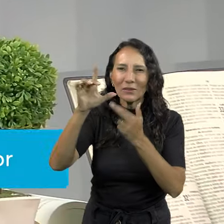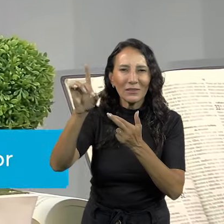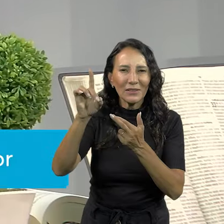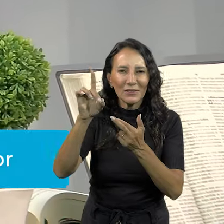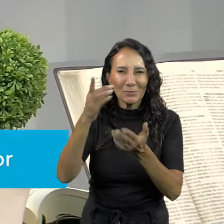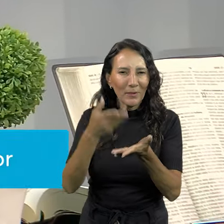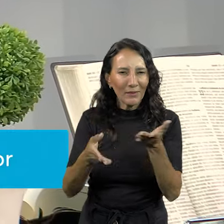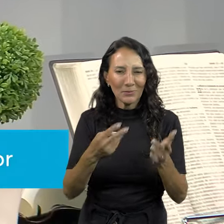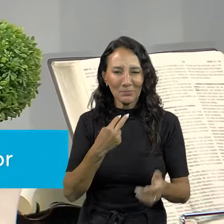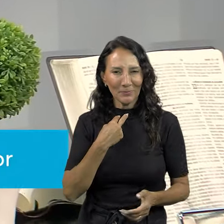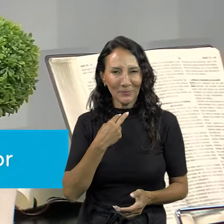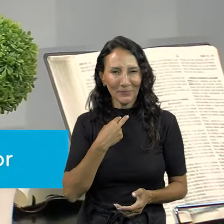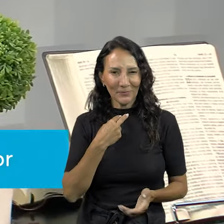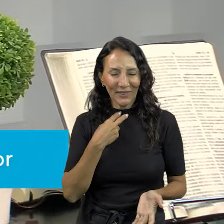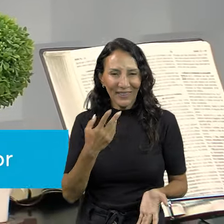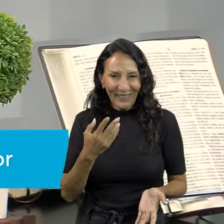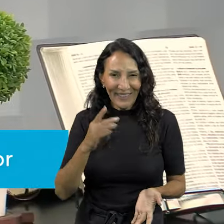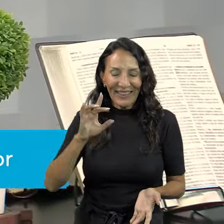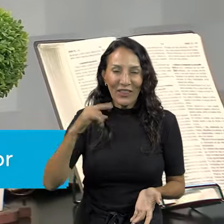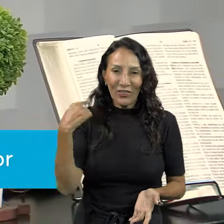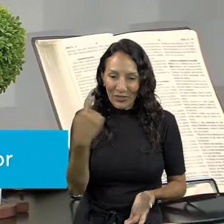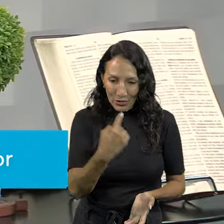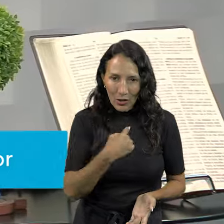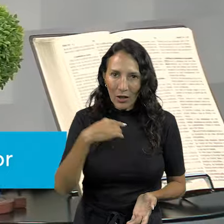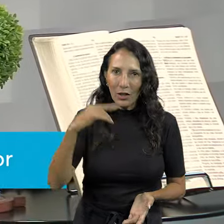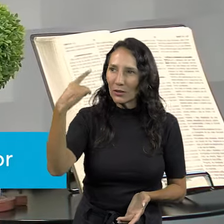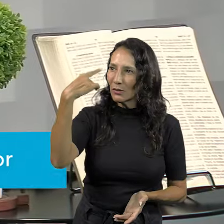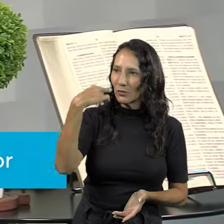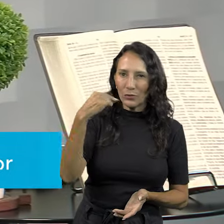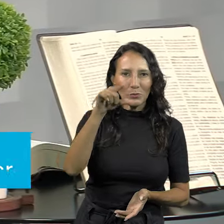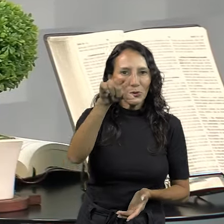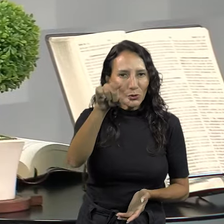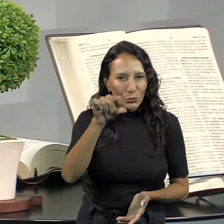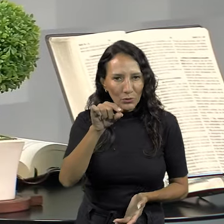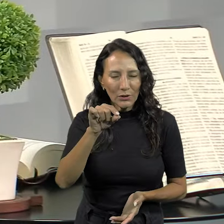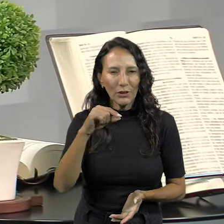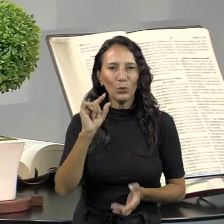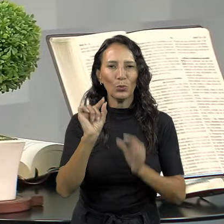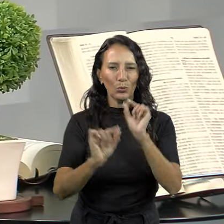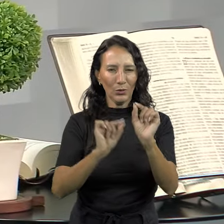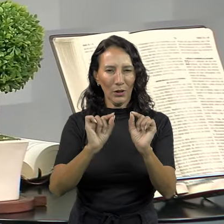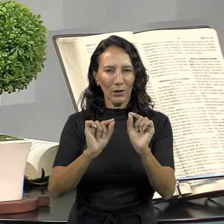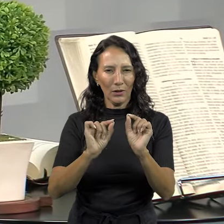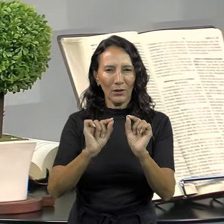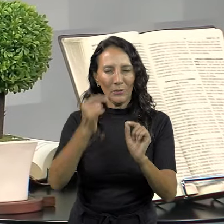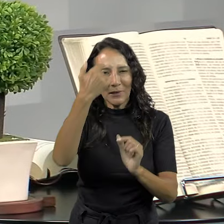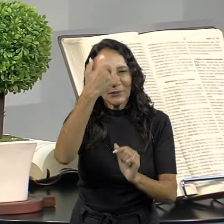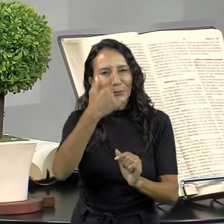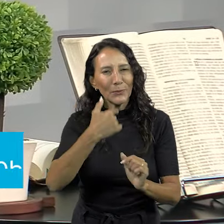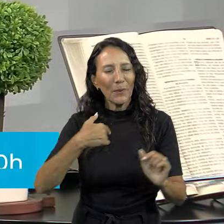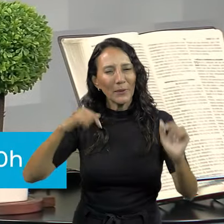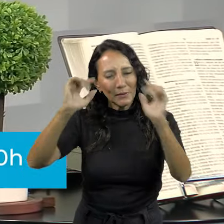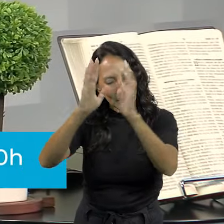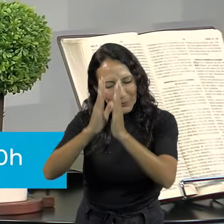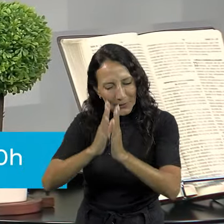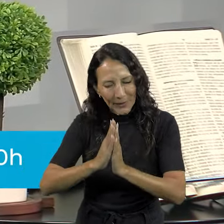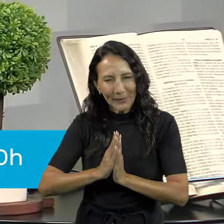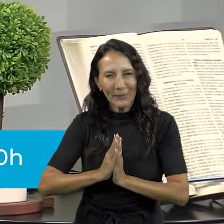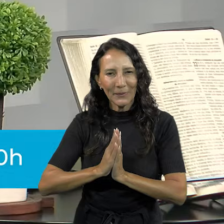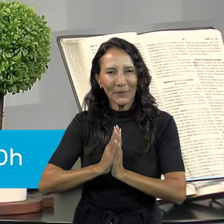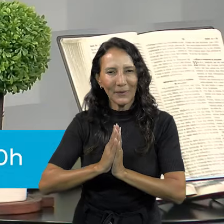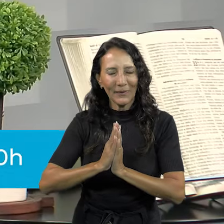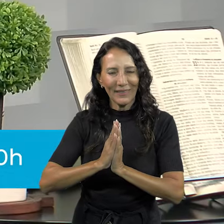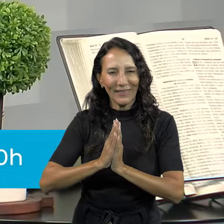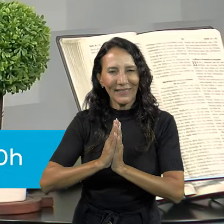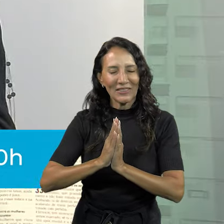Deus. Nós fomos chamados antes de qualquer coisa para sermos adoradores, que adoram ao Pai em espírito e em verdade.